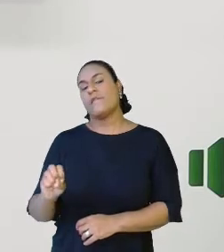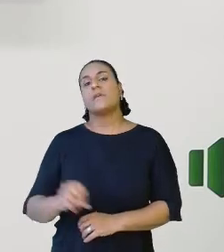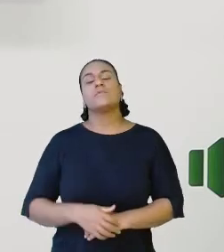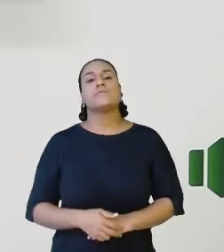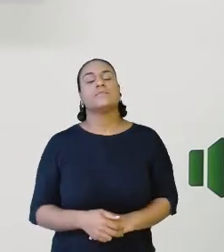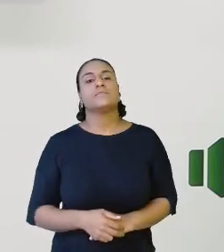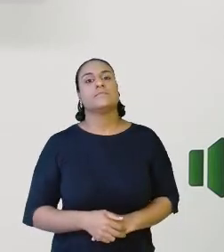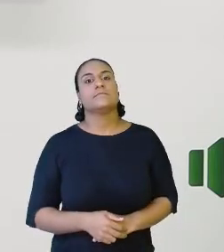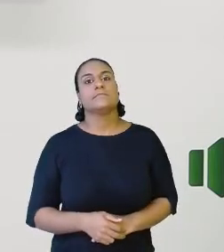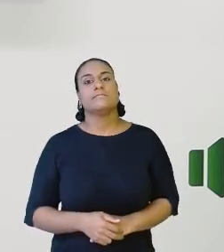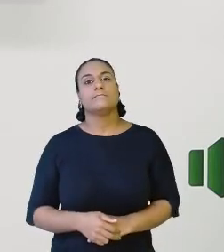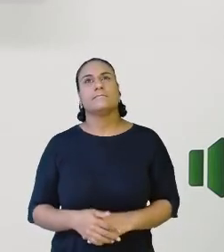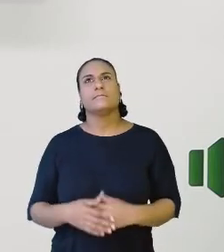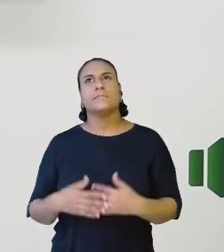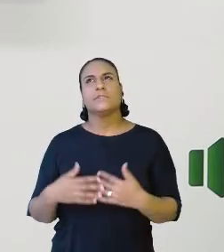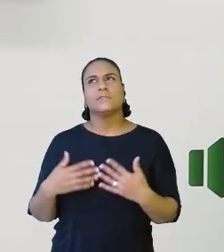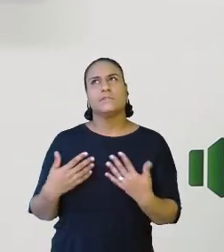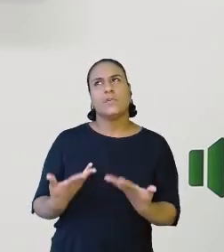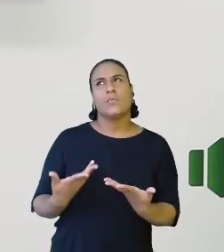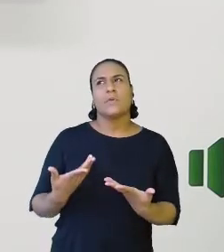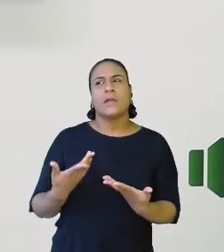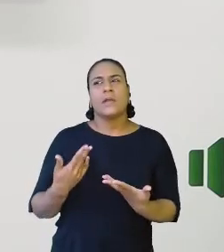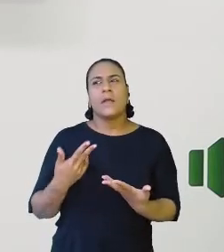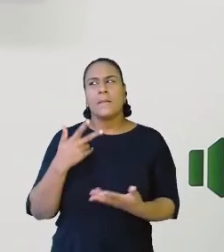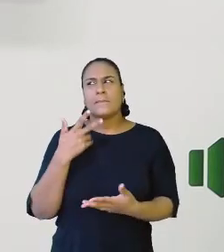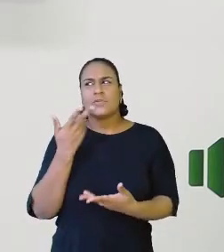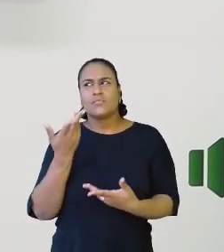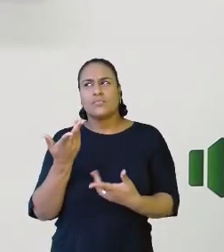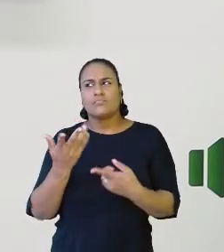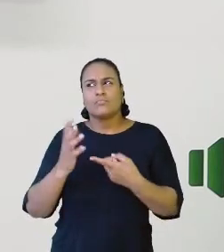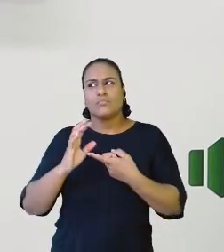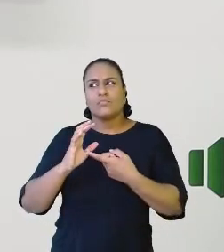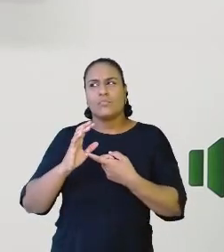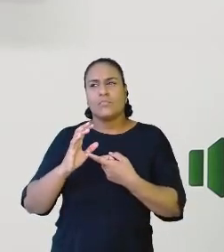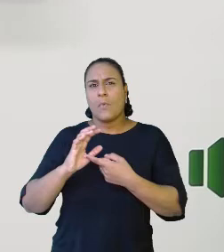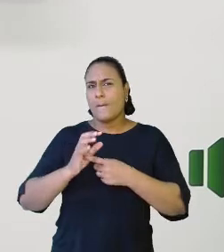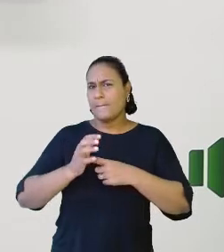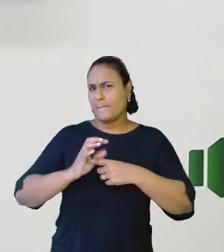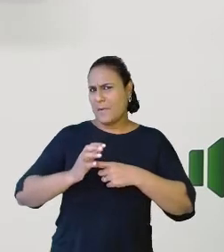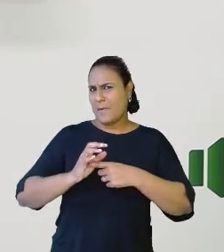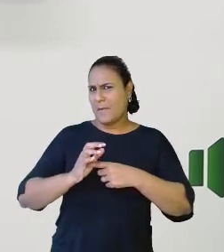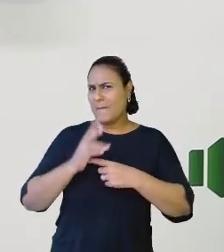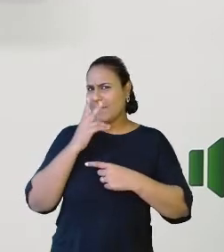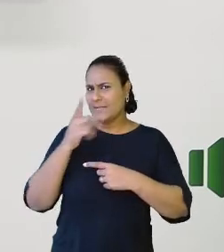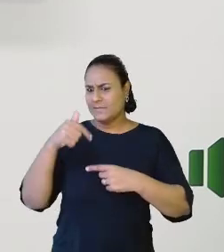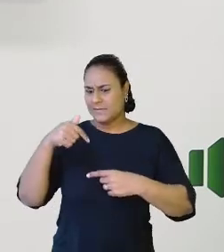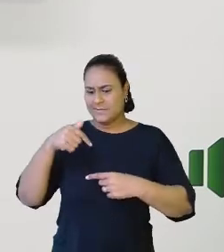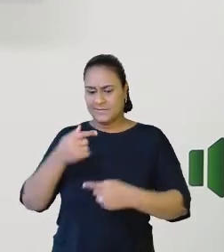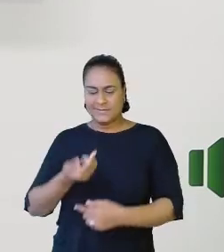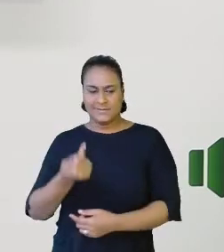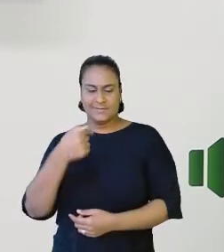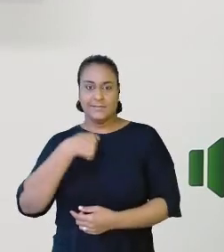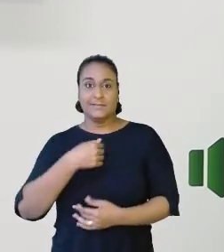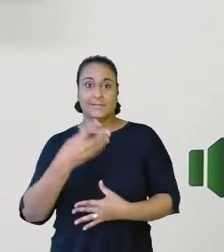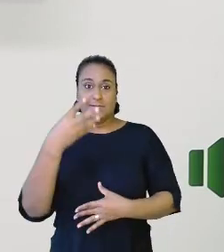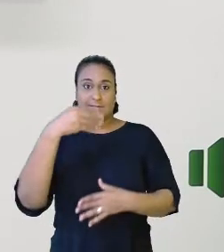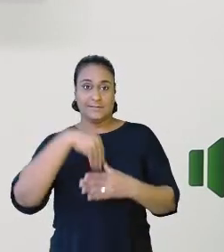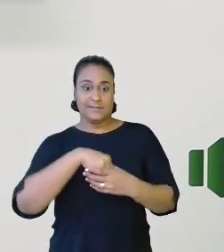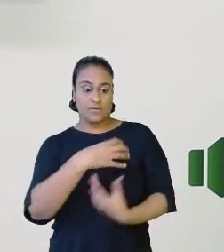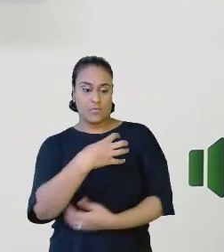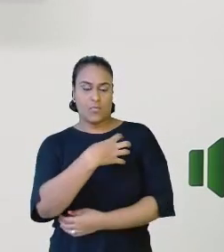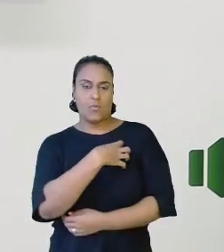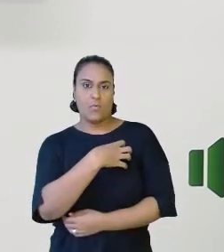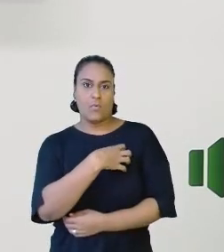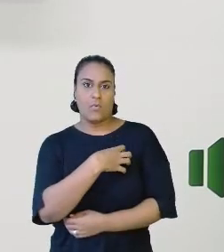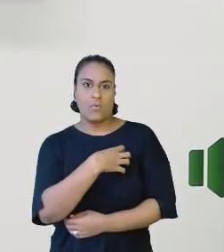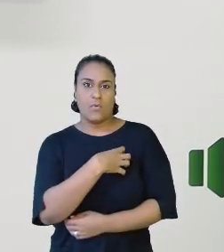Uma peça, vamos dizer assim, importantíssima nesse sistema é o órgão que a